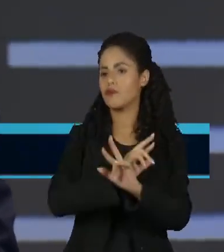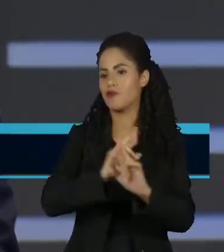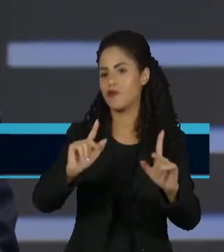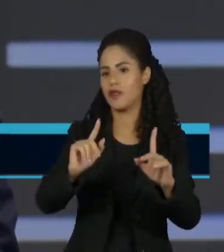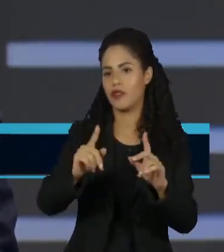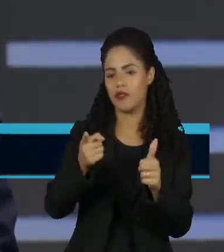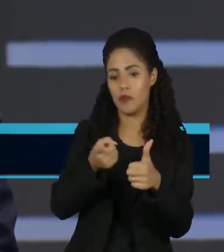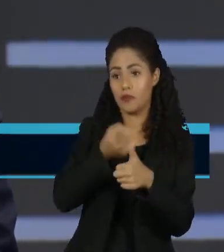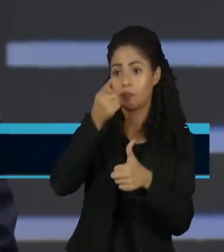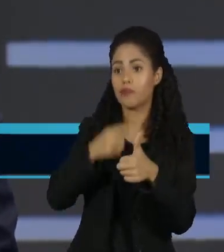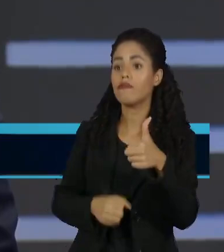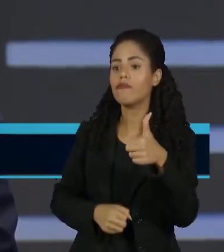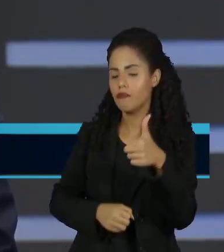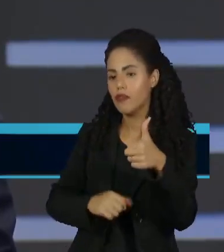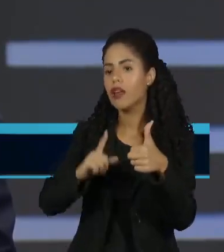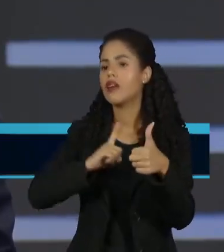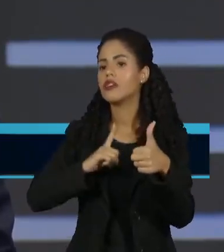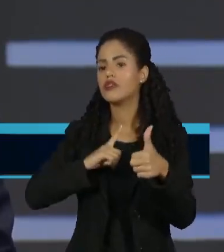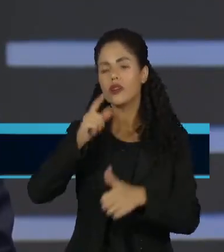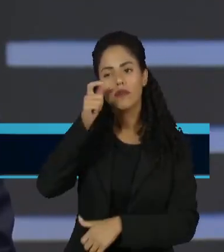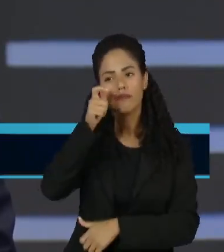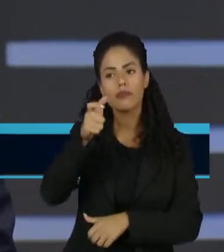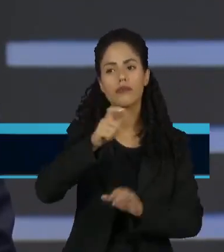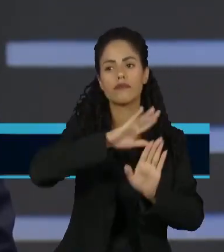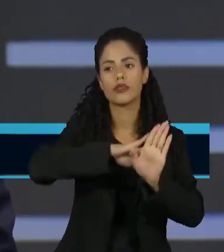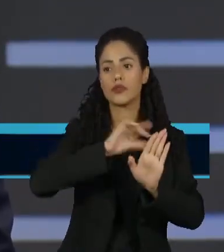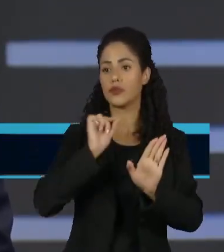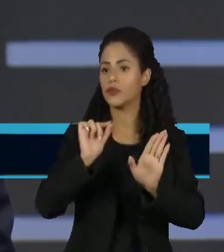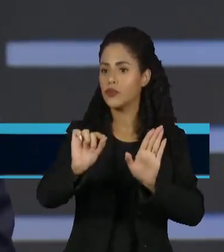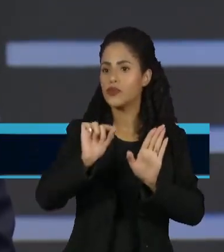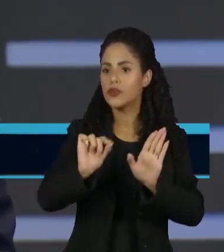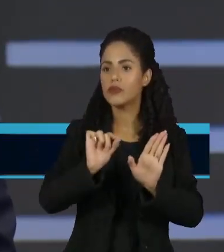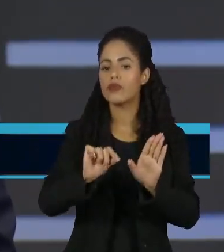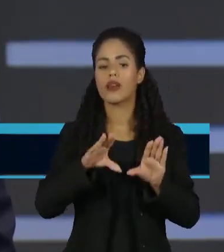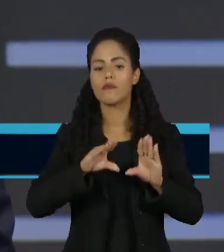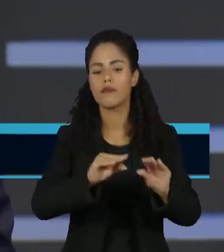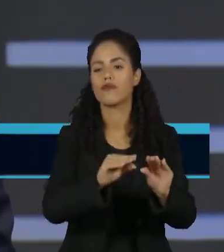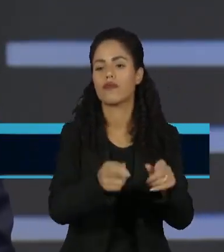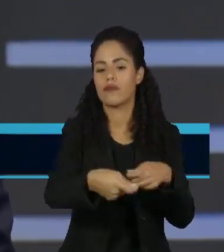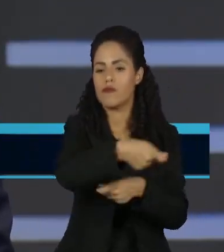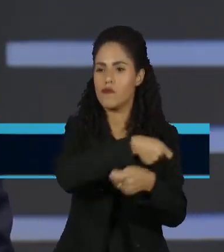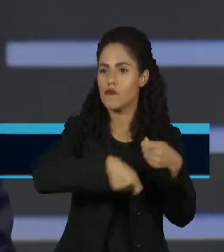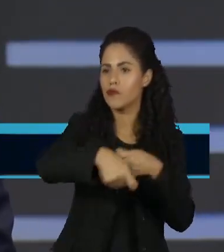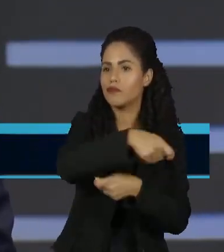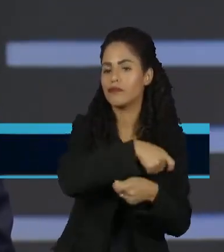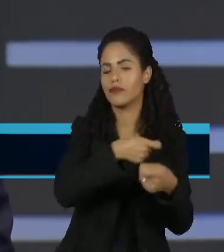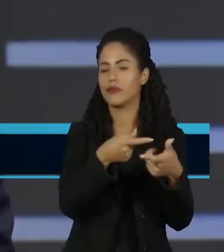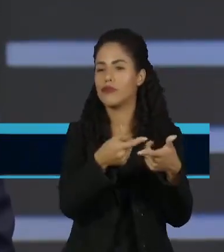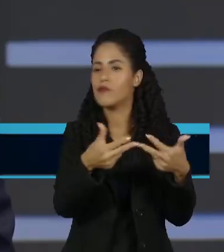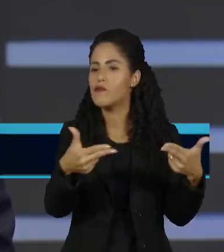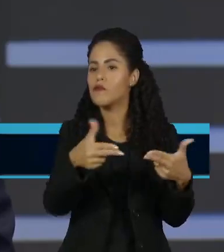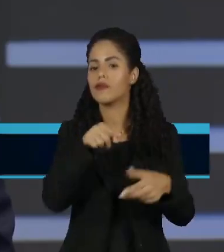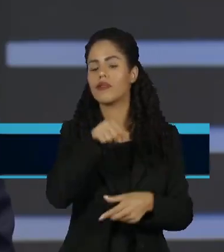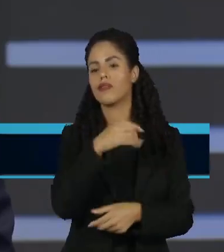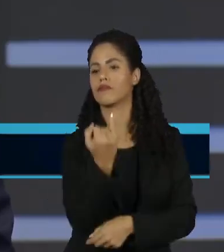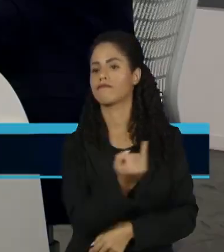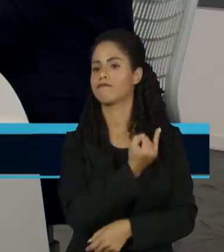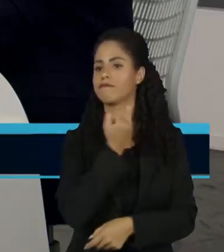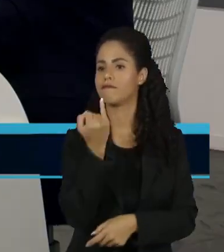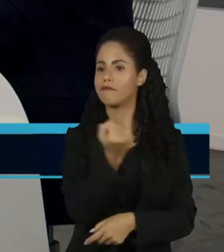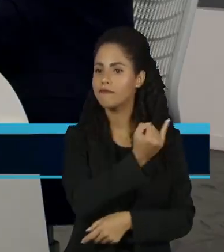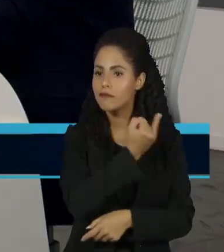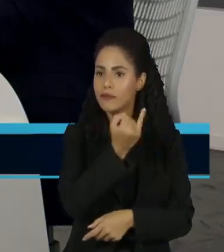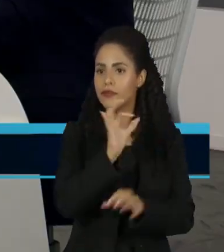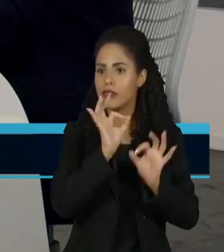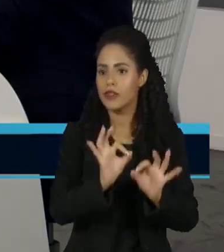Primeiro, havia uma intenção de um acordo muito amplo, não é? Mexendo com economias ou com questões muito importantes,